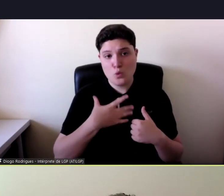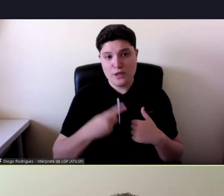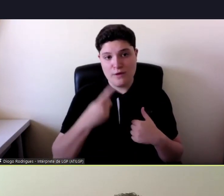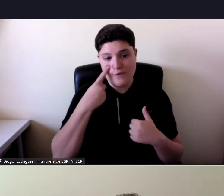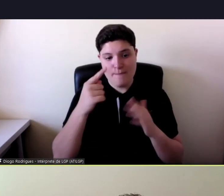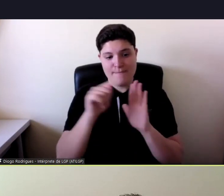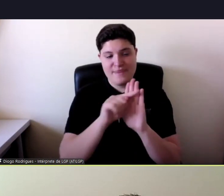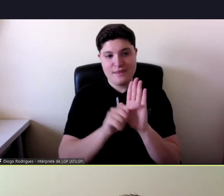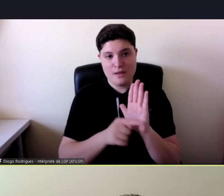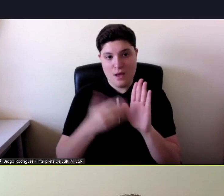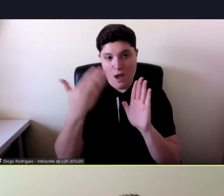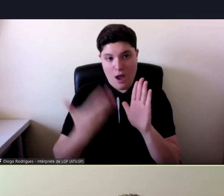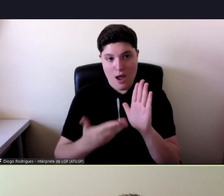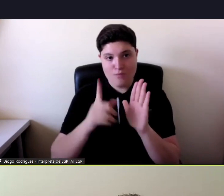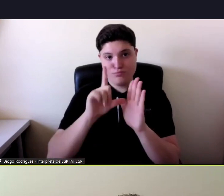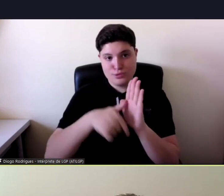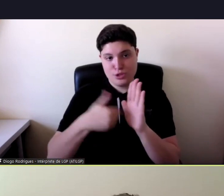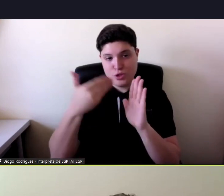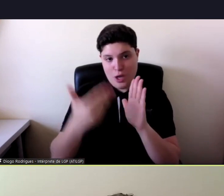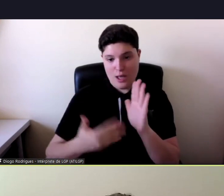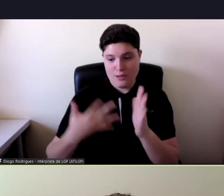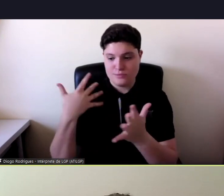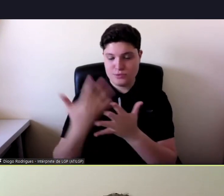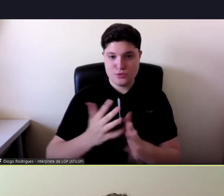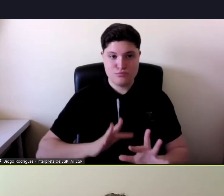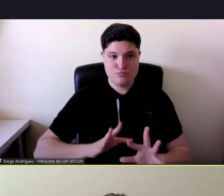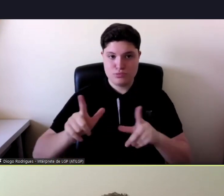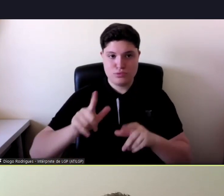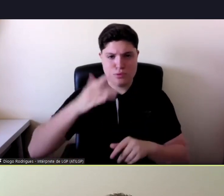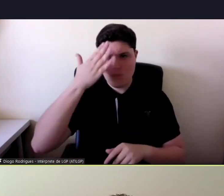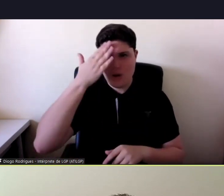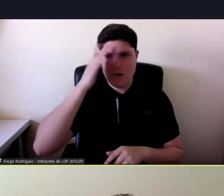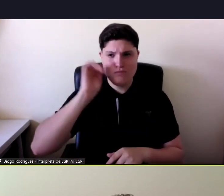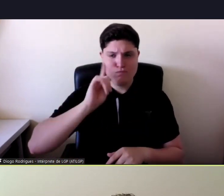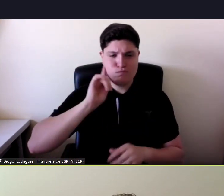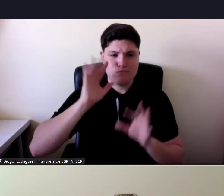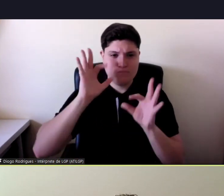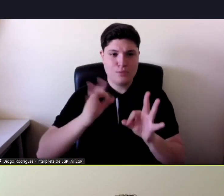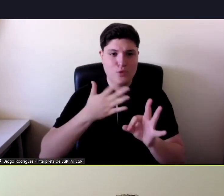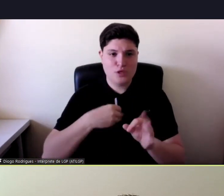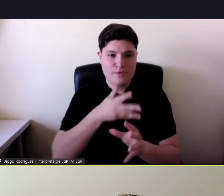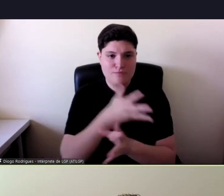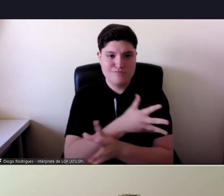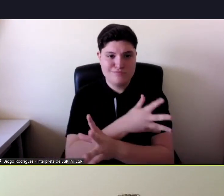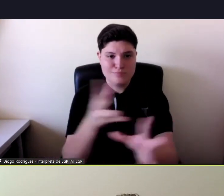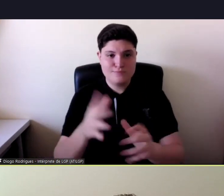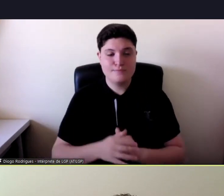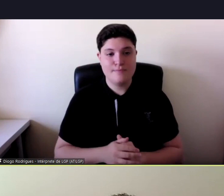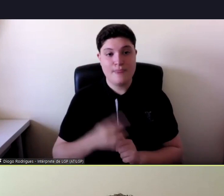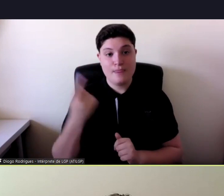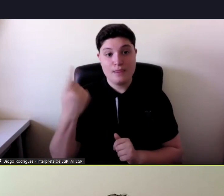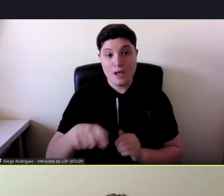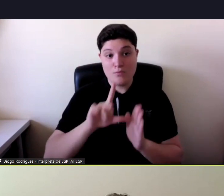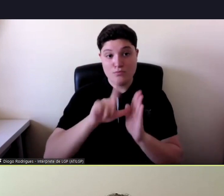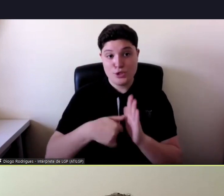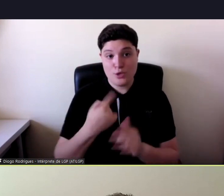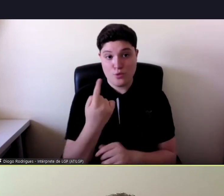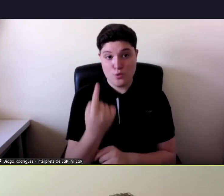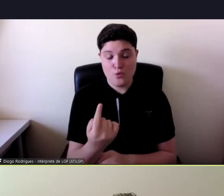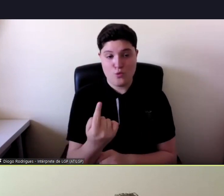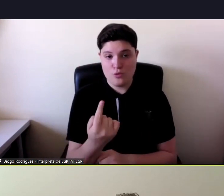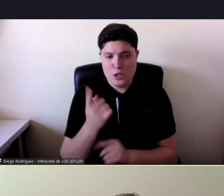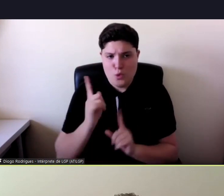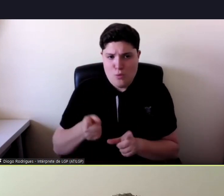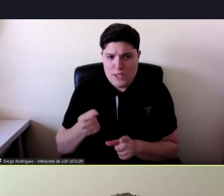relação entre os ODS e o clima. Todos conhecem com certeza os ODS,